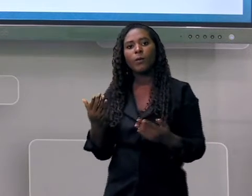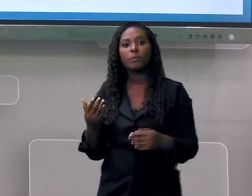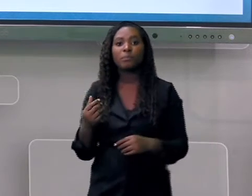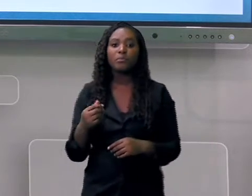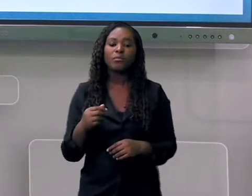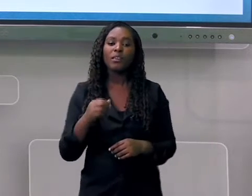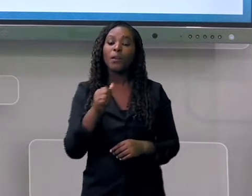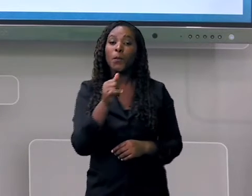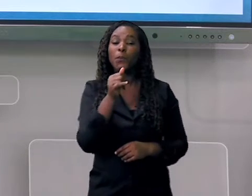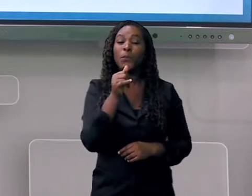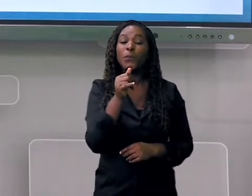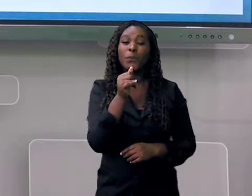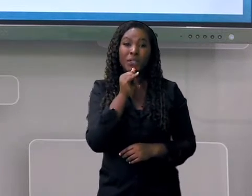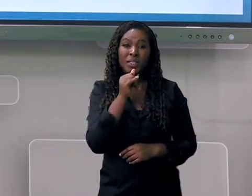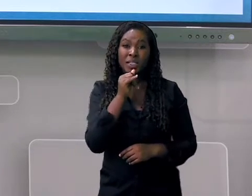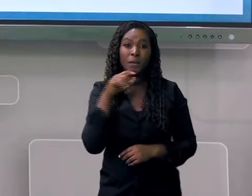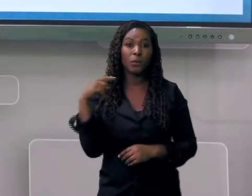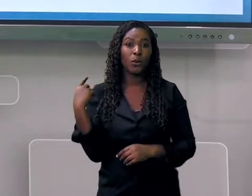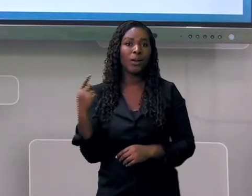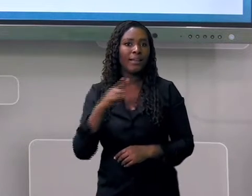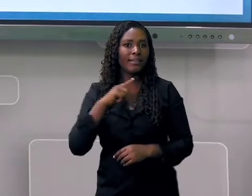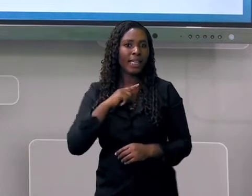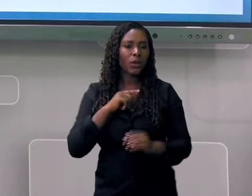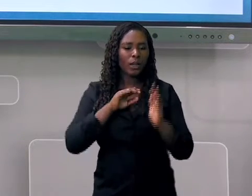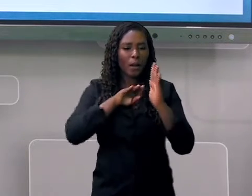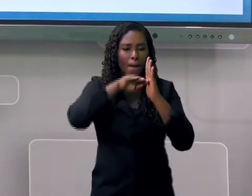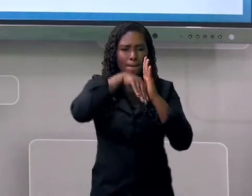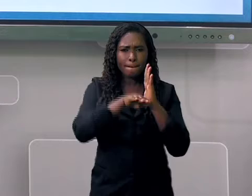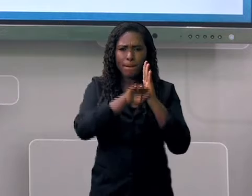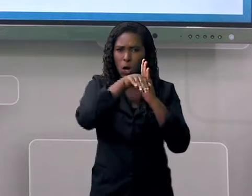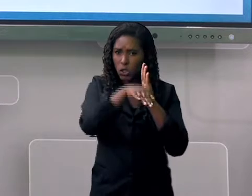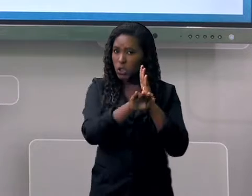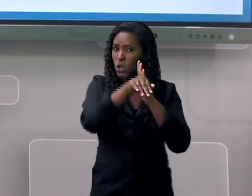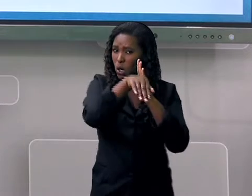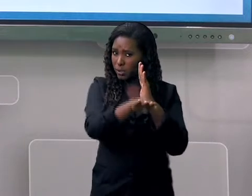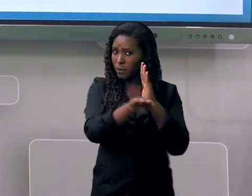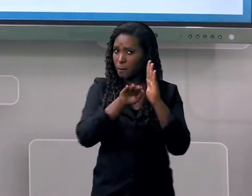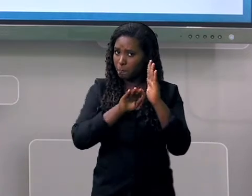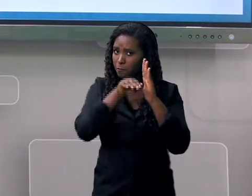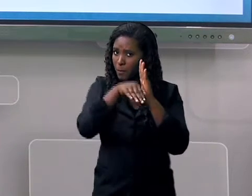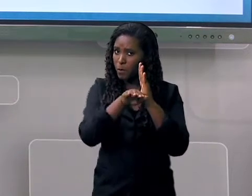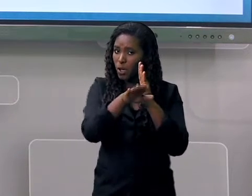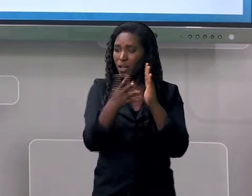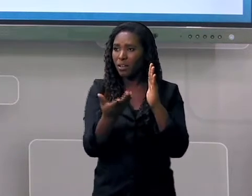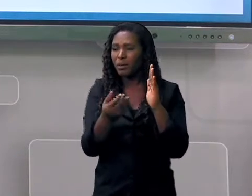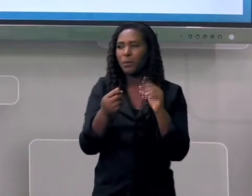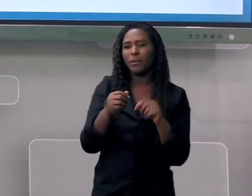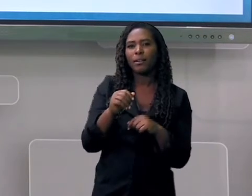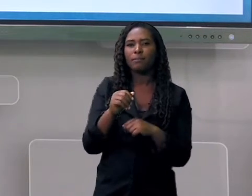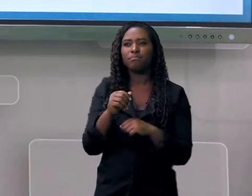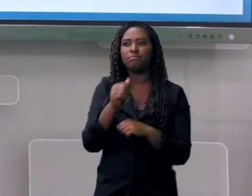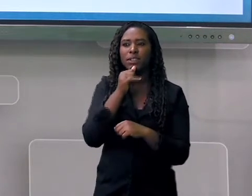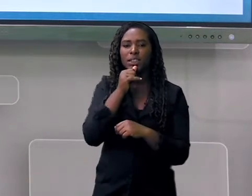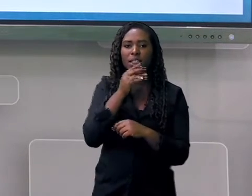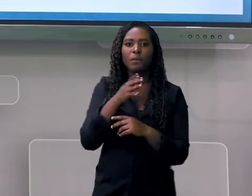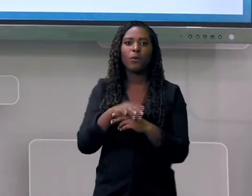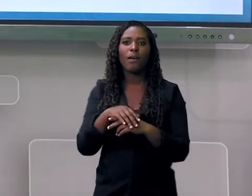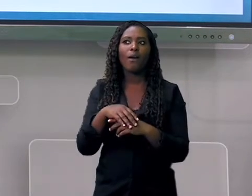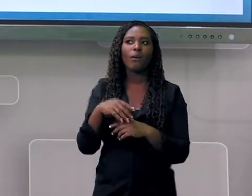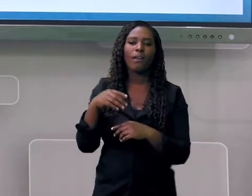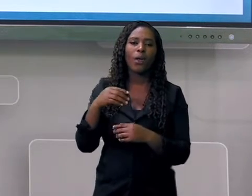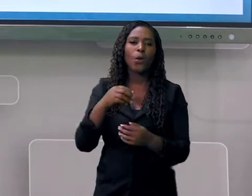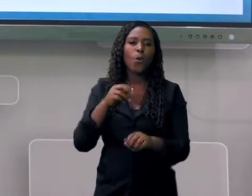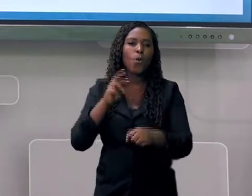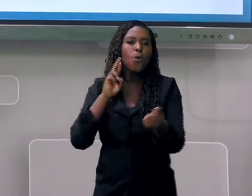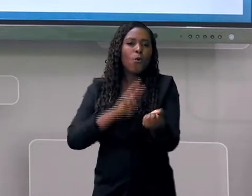prosódia, por exemplo, que é a diferença no ritmo da nossa fala, no tom da nossa voz, na entonação que nós usamos em cada palavra